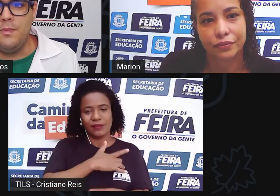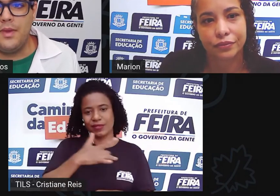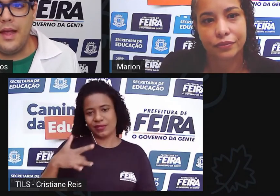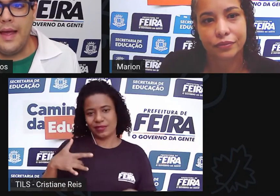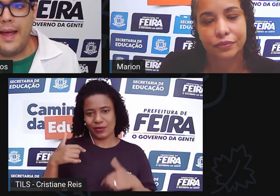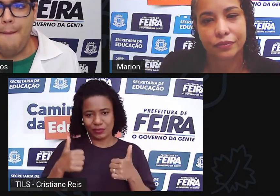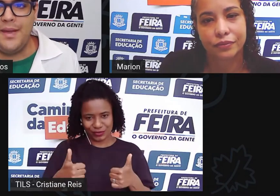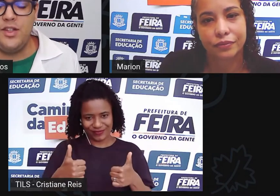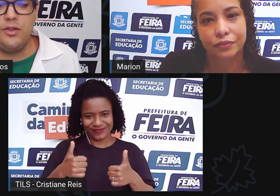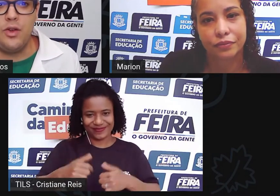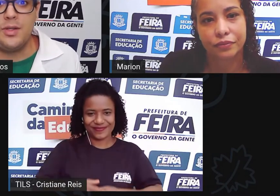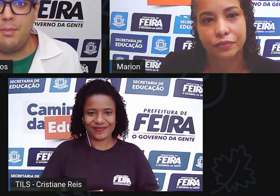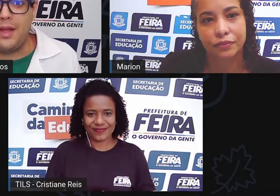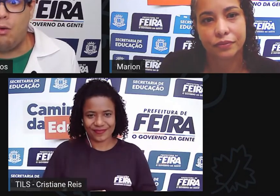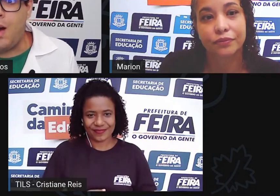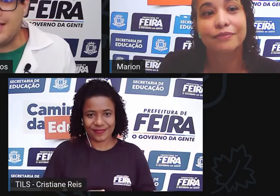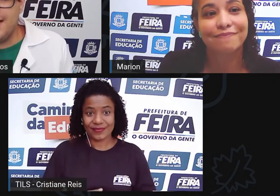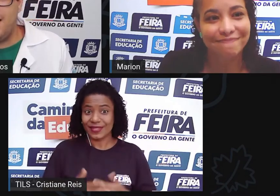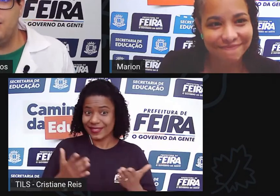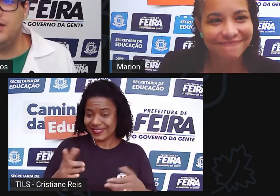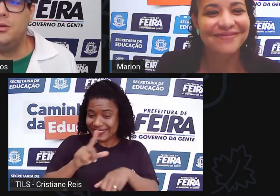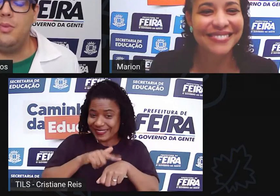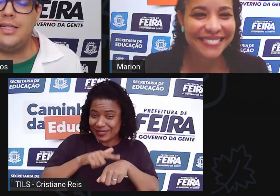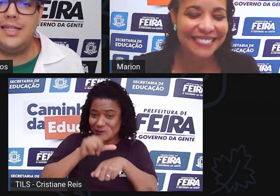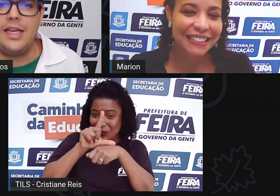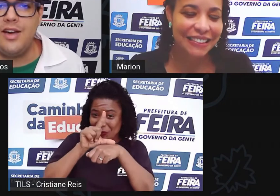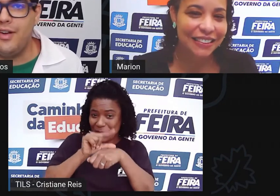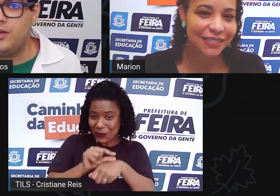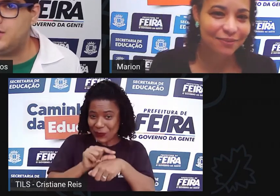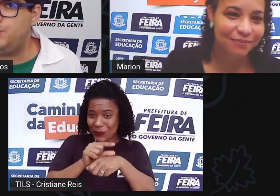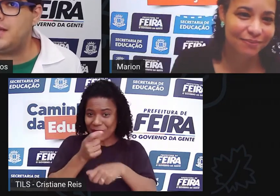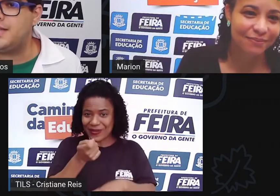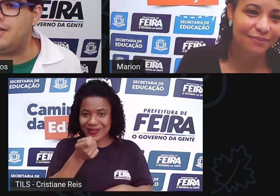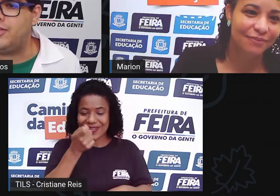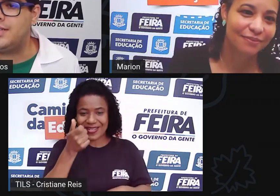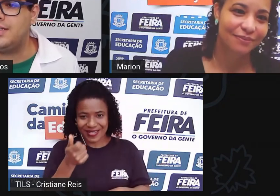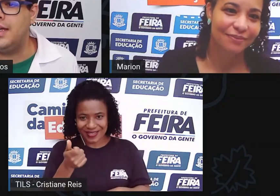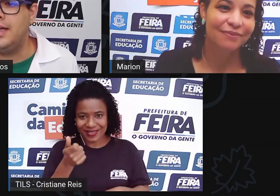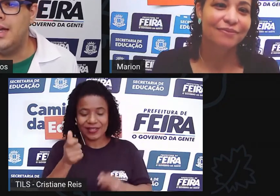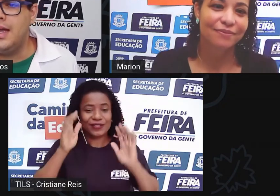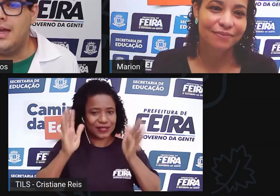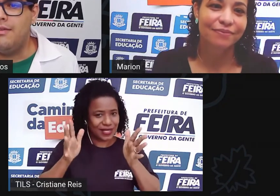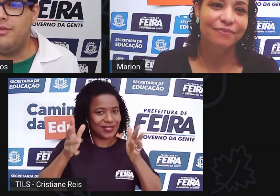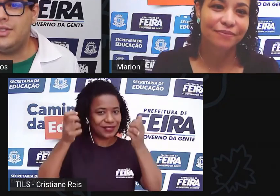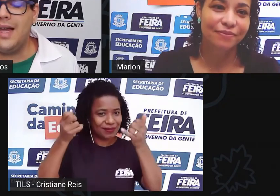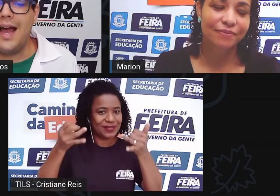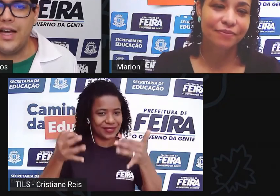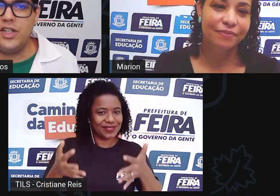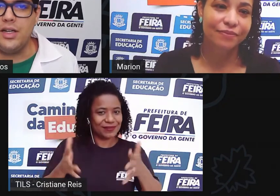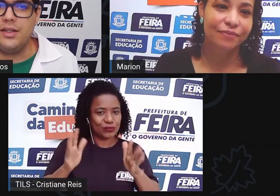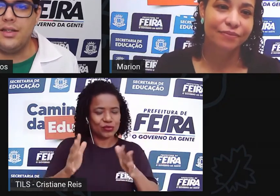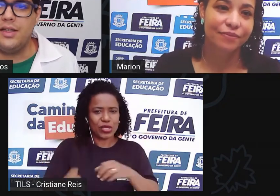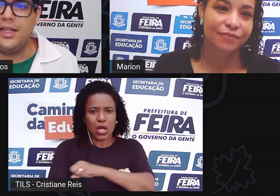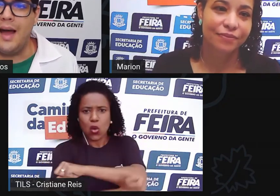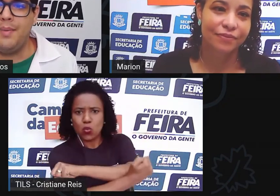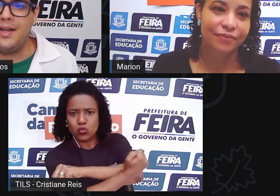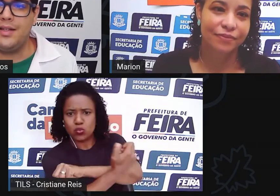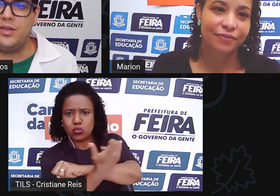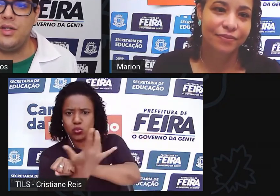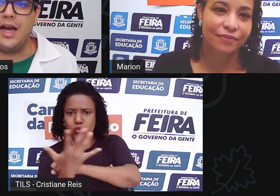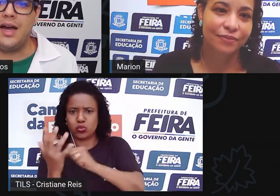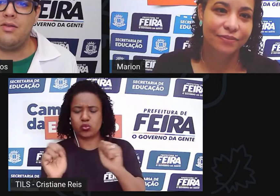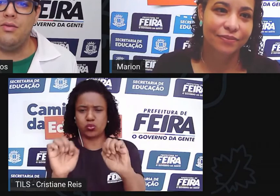Marion, rapidinho que o nosso tempo está quase acabando, mas assim, a gente já falou das super safras, né? Você acha que dá